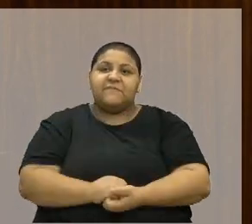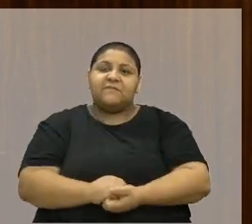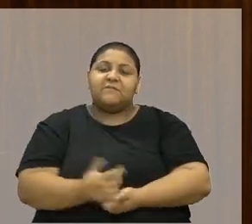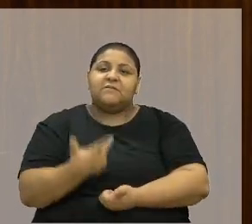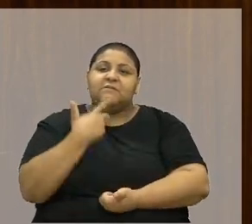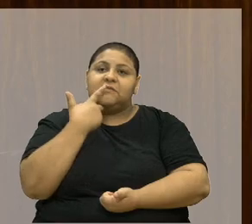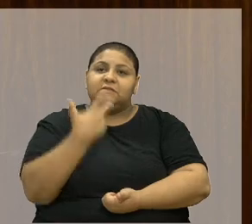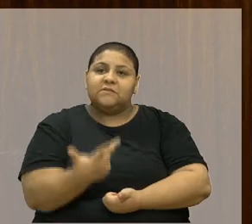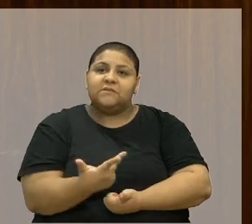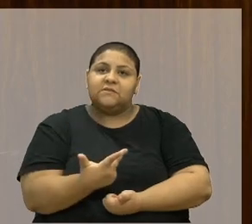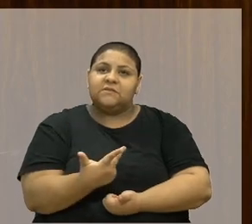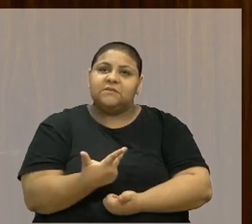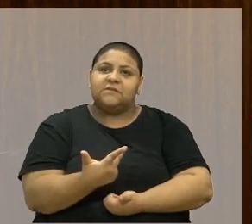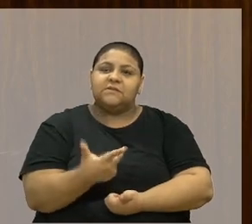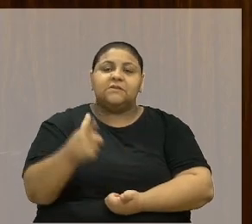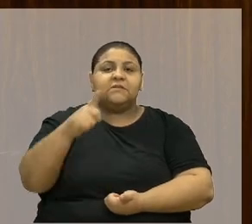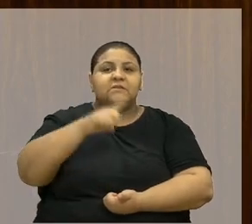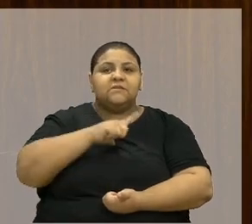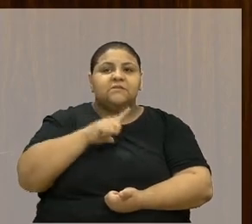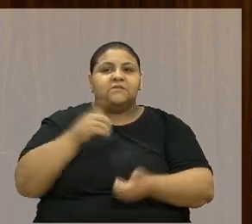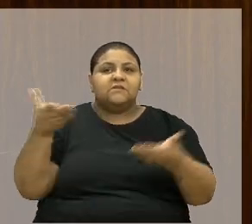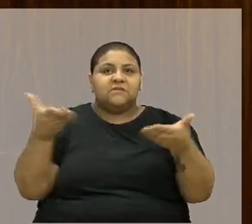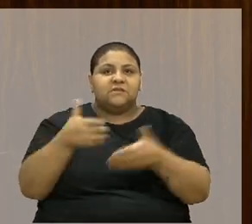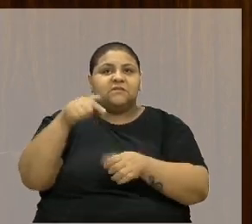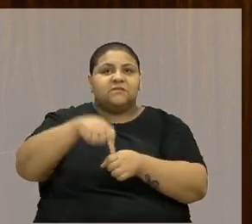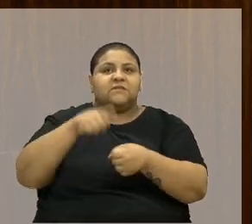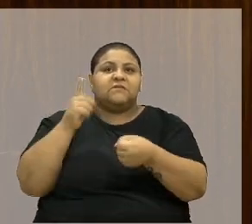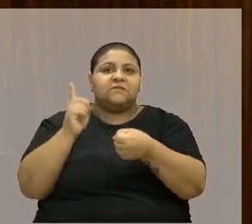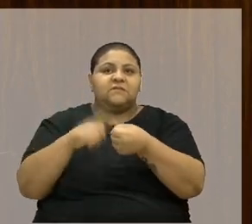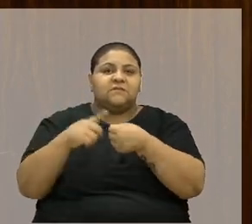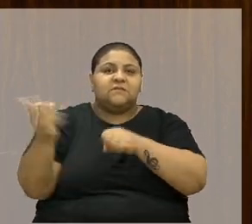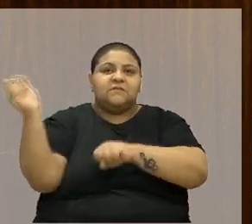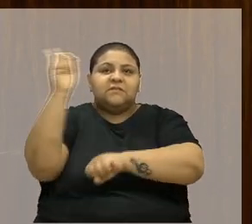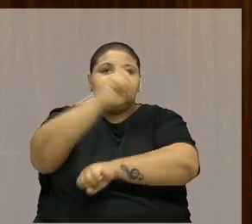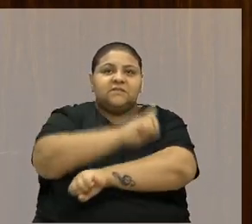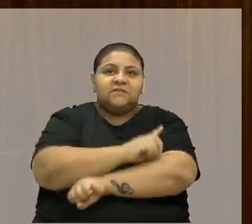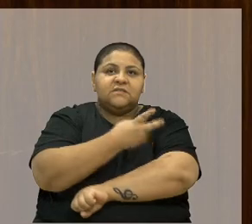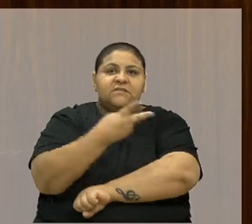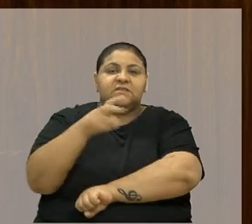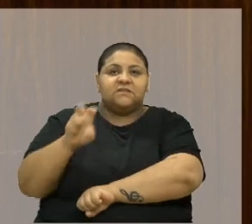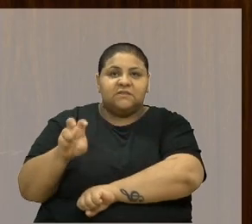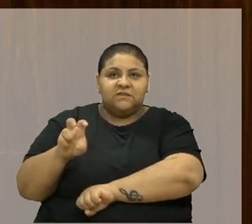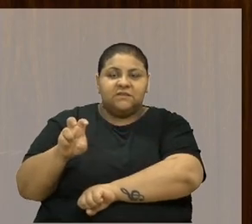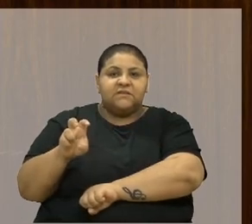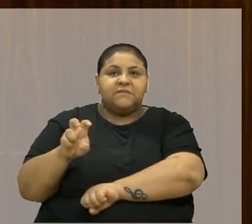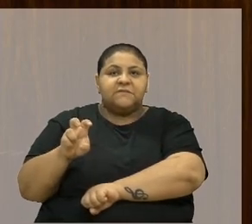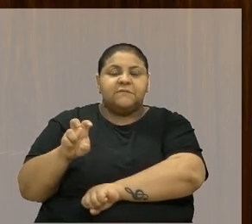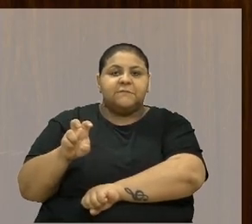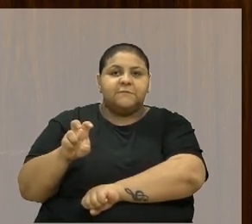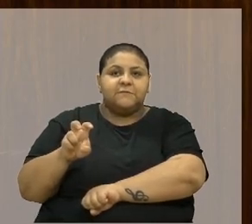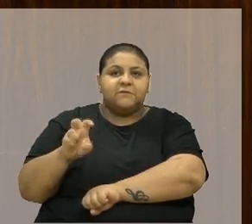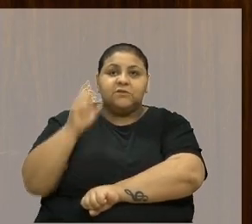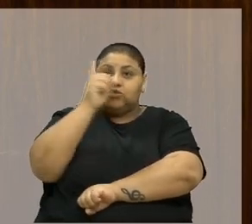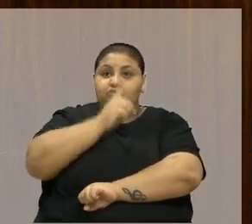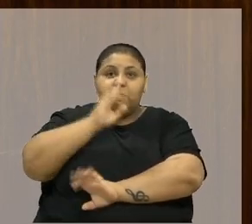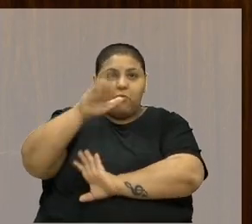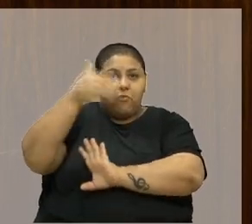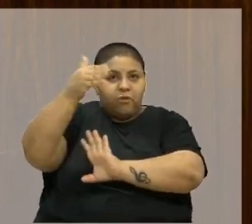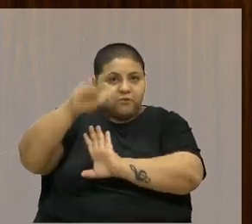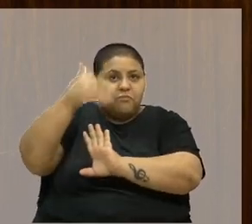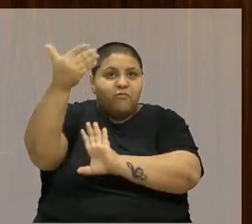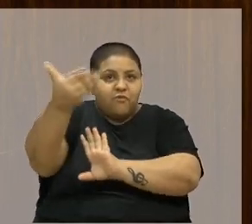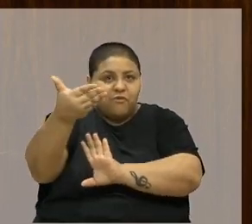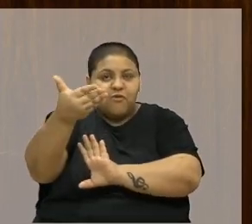dizer que nós teremos aqui na no dia 25 sem ser este domingo no domingo que vem